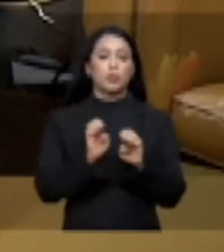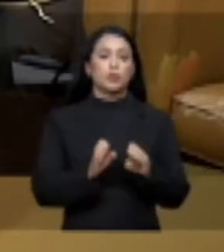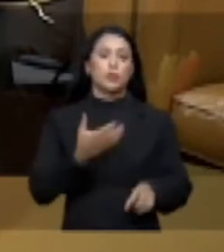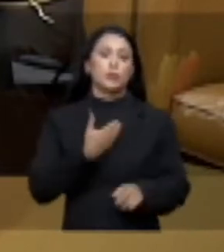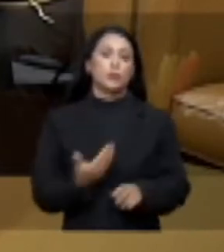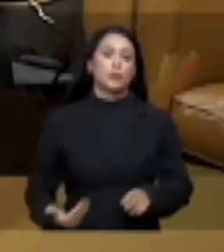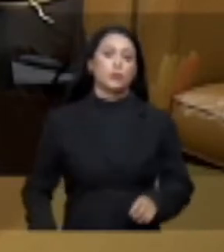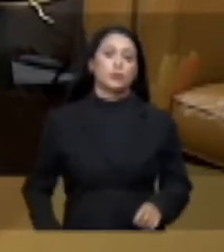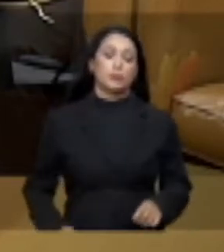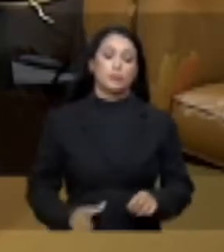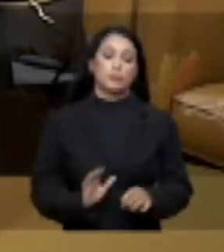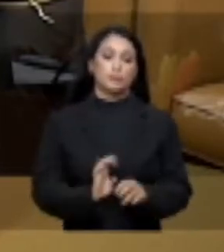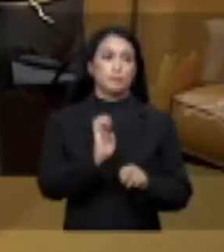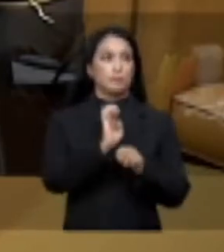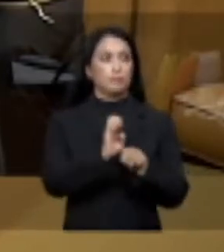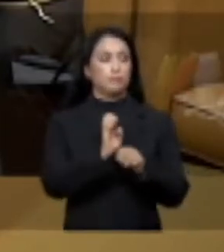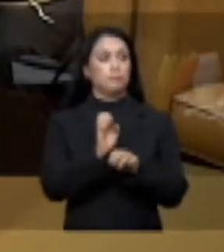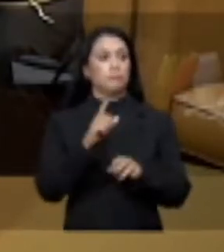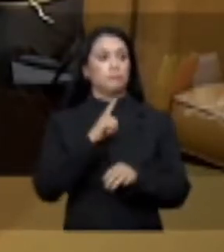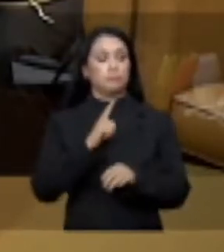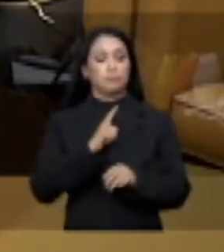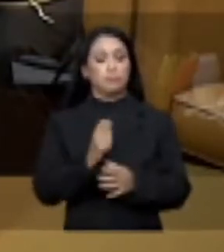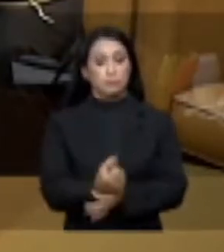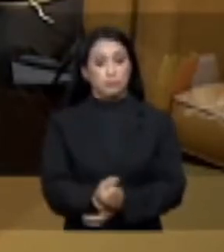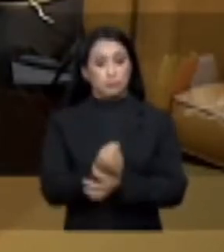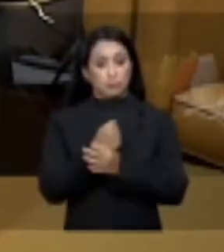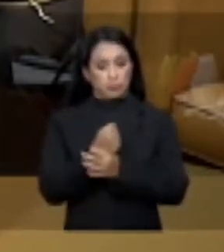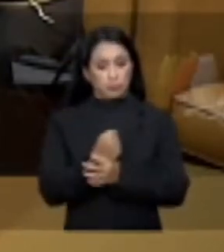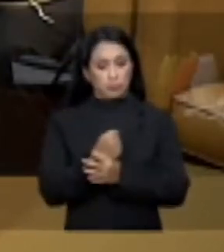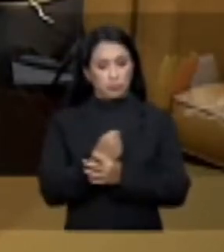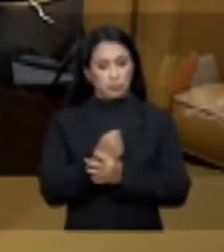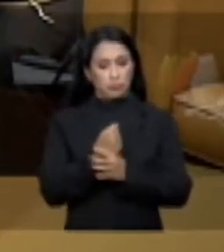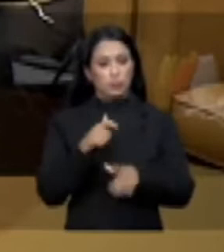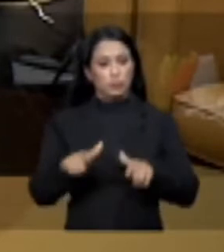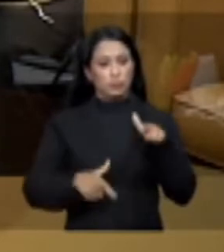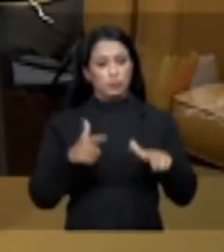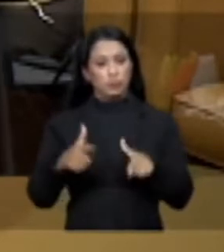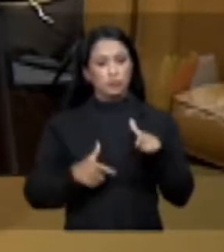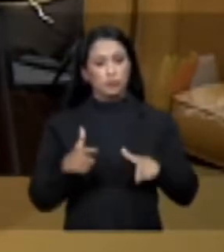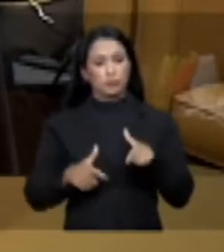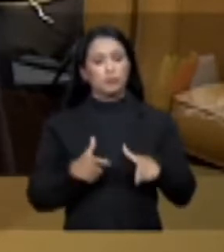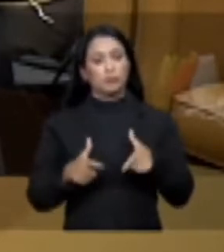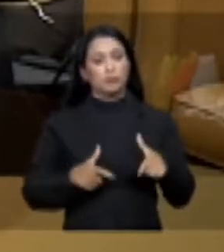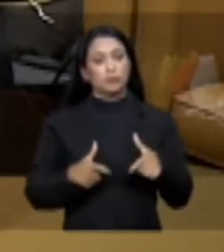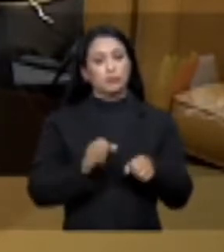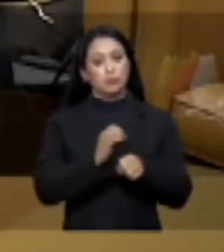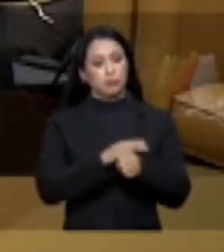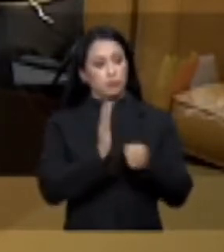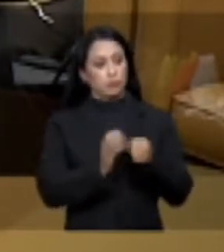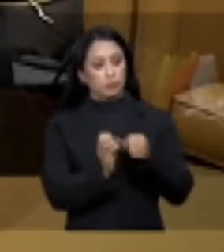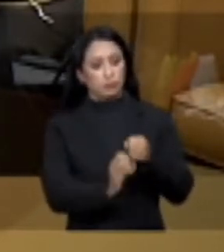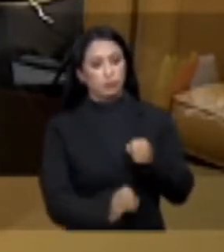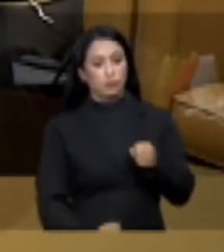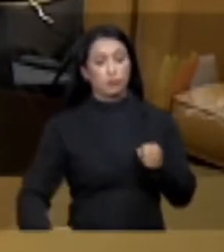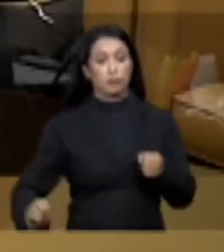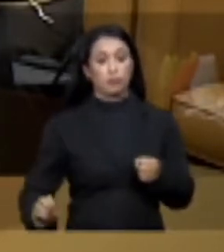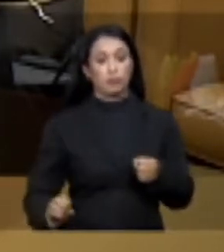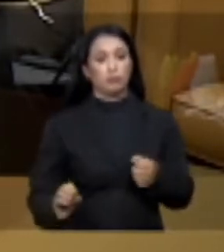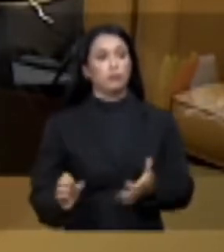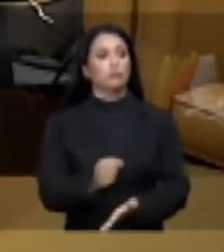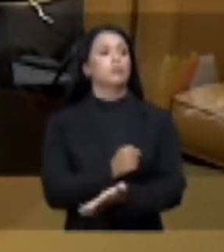governança interfederativa, assegurando a universalização e a prestação adequada do serviço de saneamento básico, especialmente